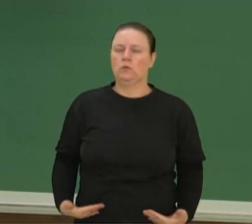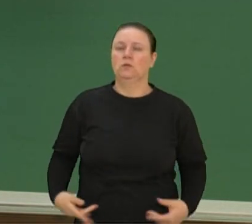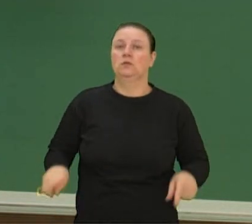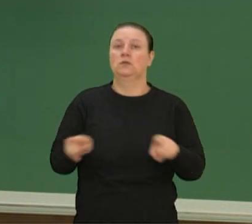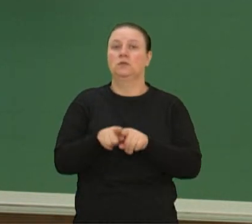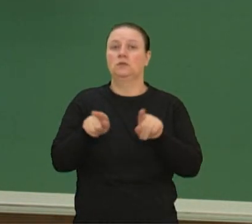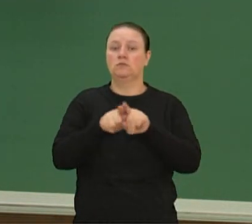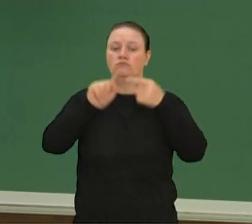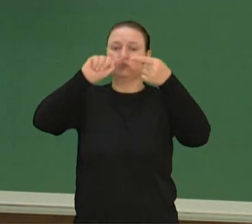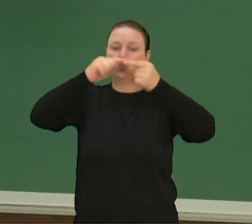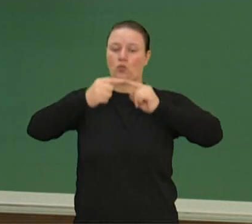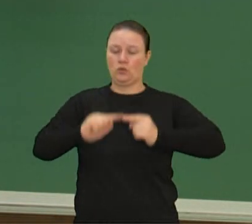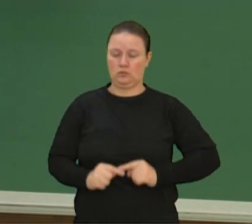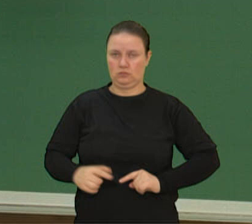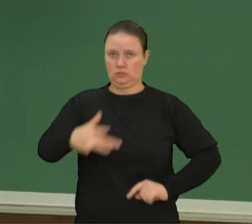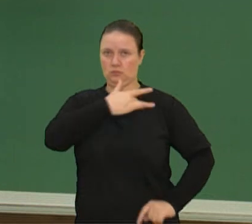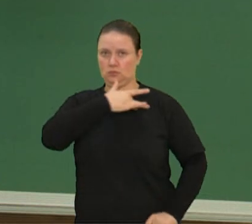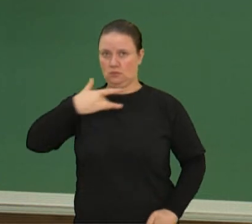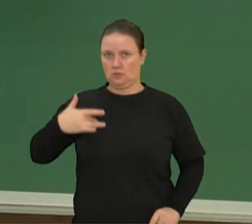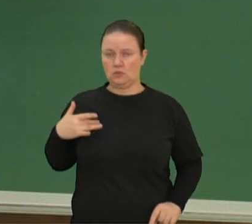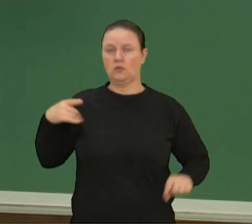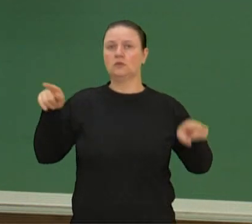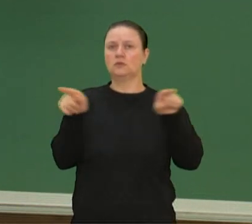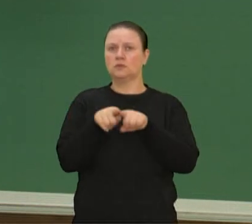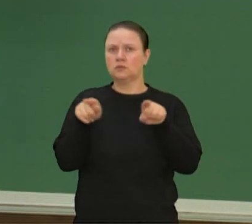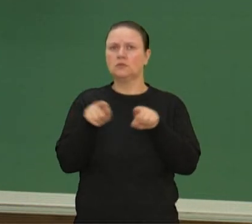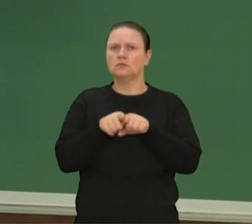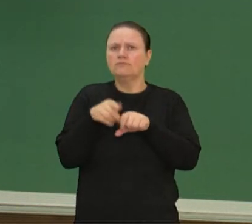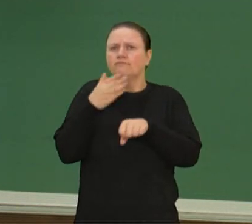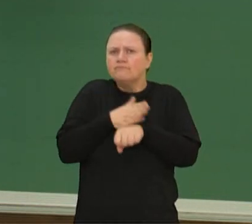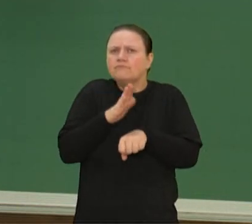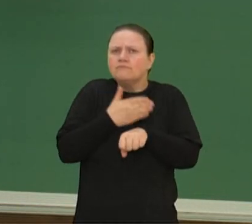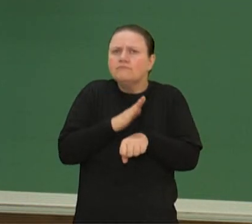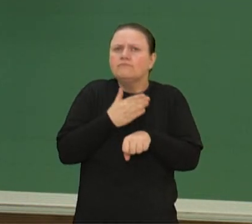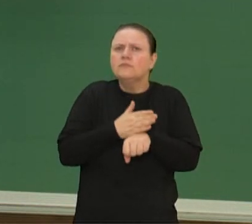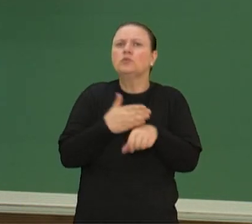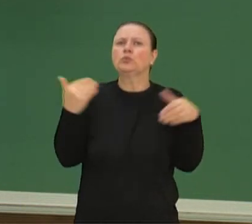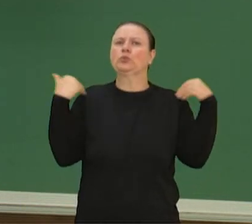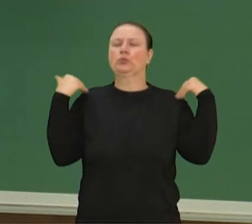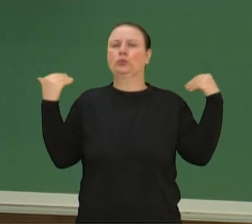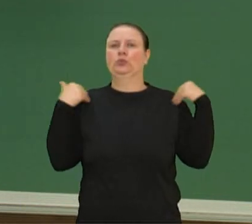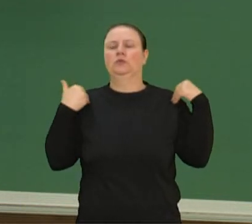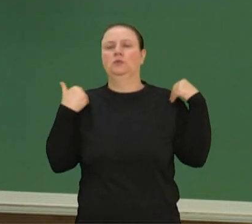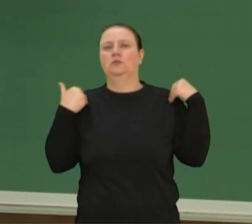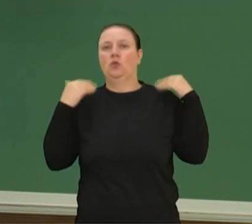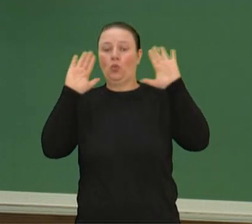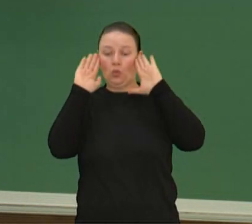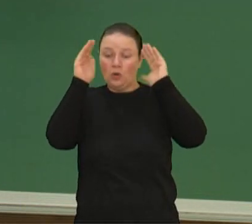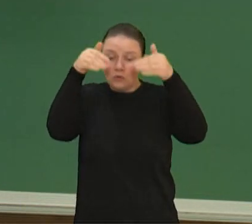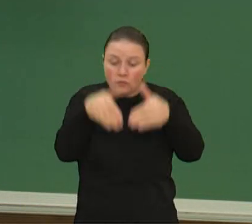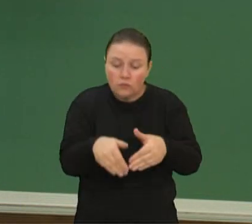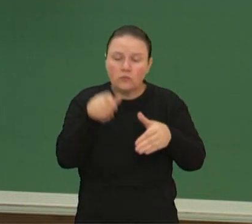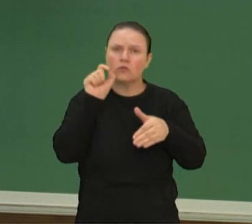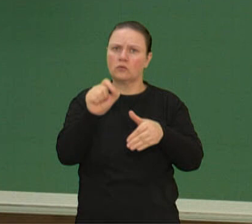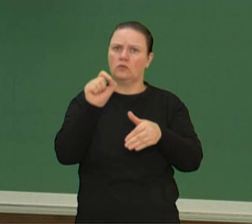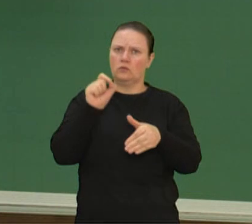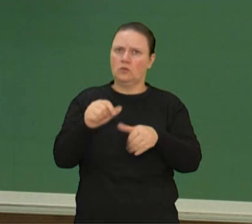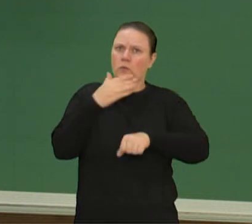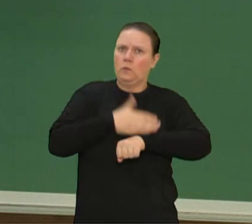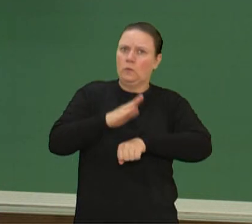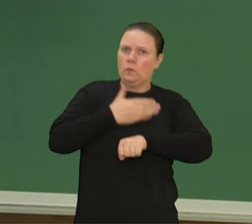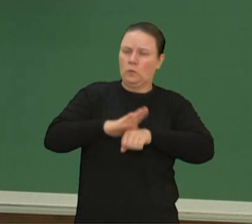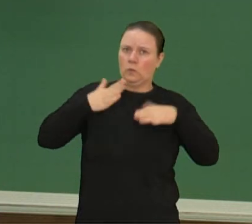está relacionada à saúde e também ao desempenho esportivo. Então, o nosso foco foi a aptidão